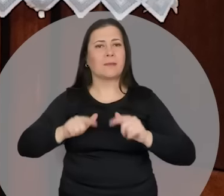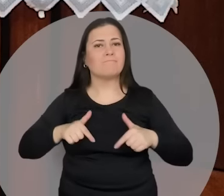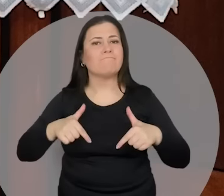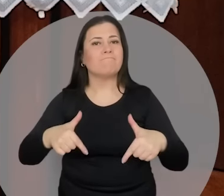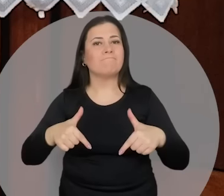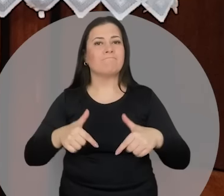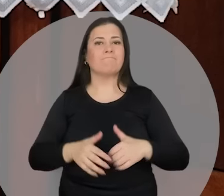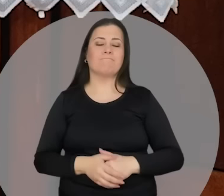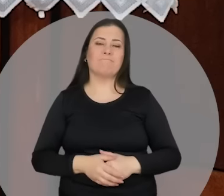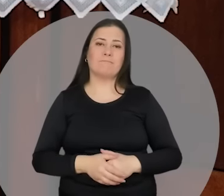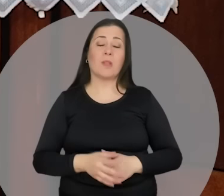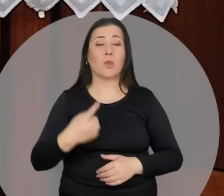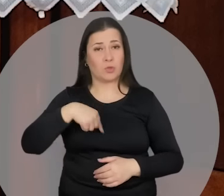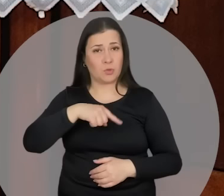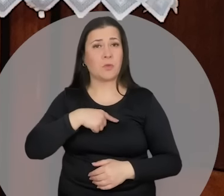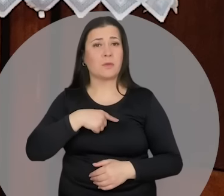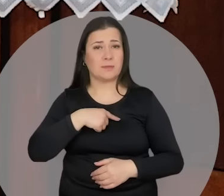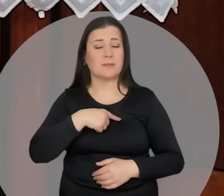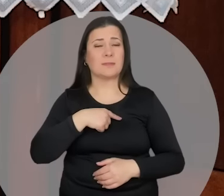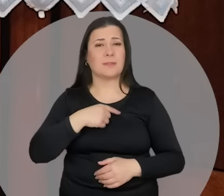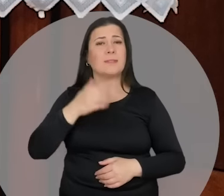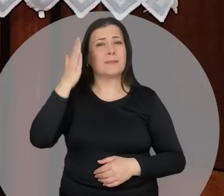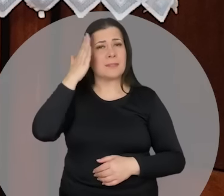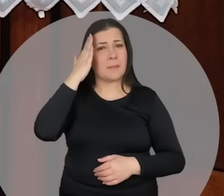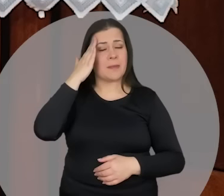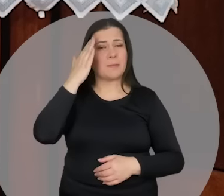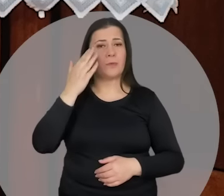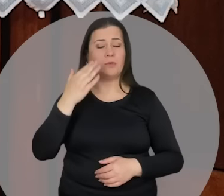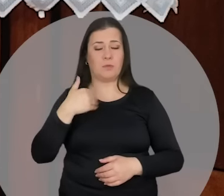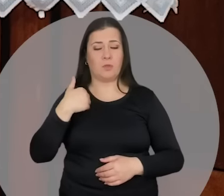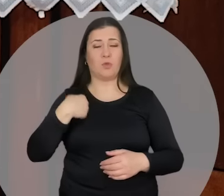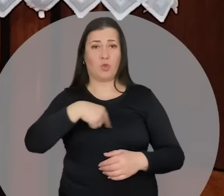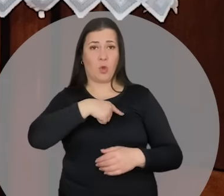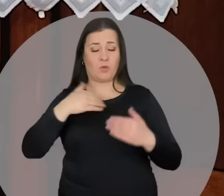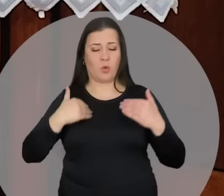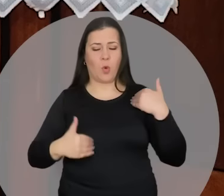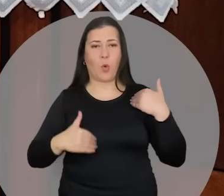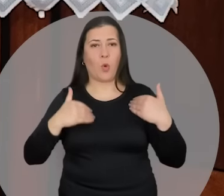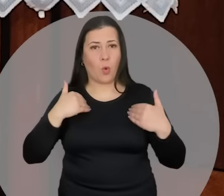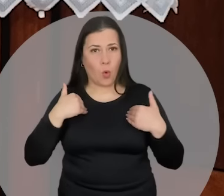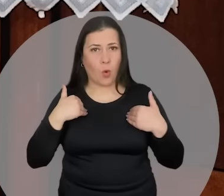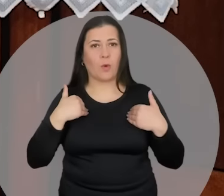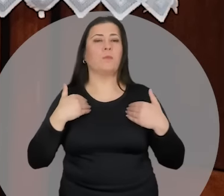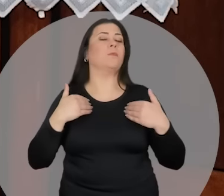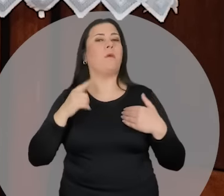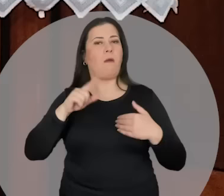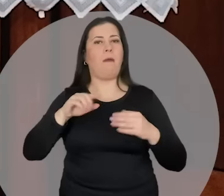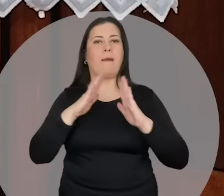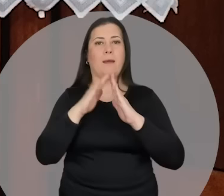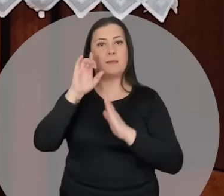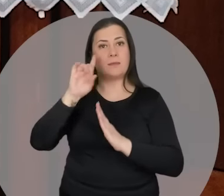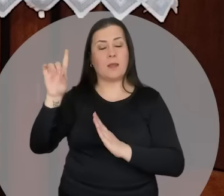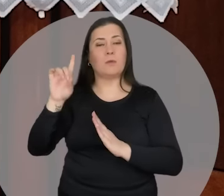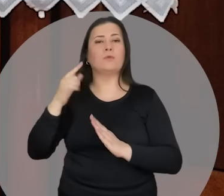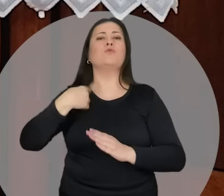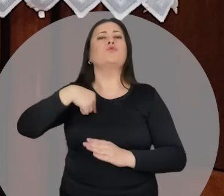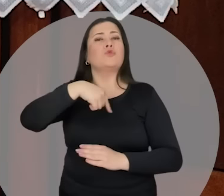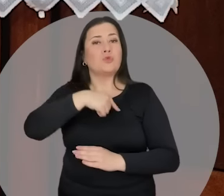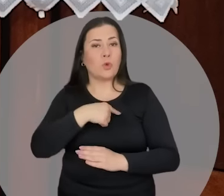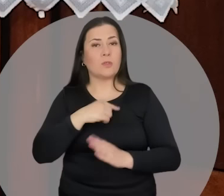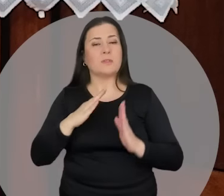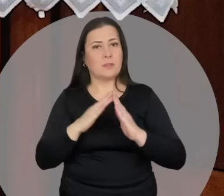vezes dizemos que nossos templos são a casa de Deus e que nossas comunidades são a nossa família